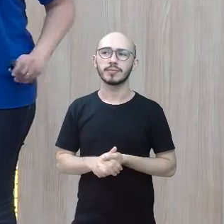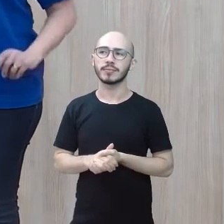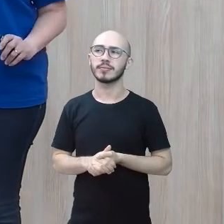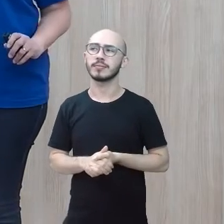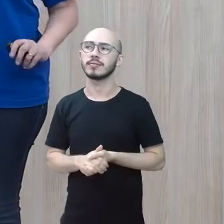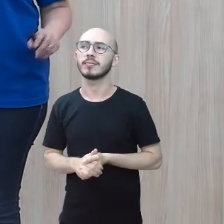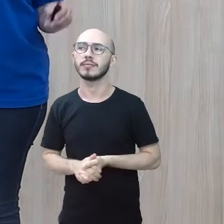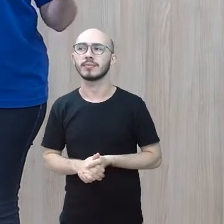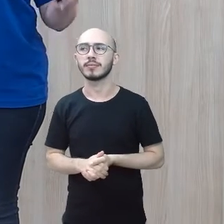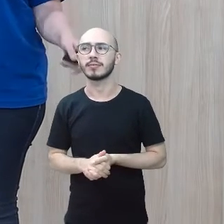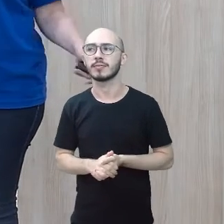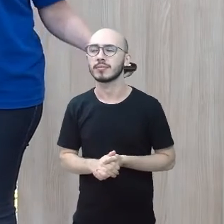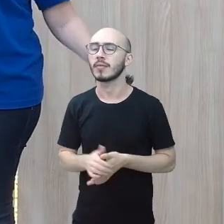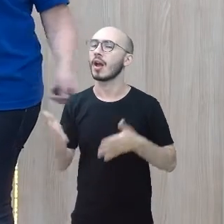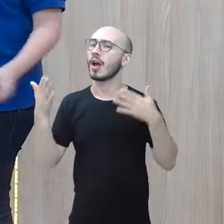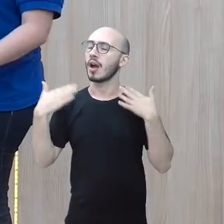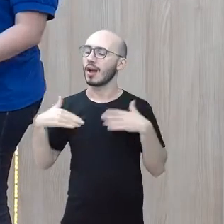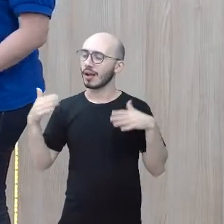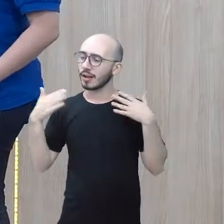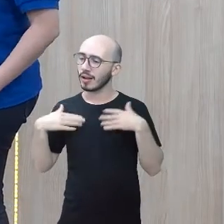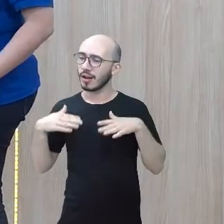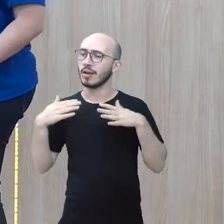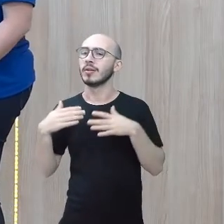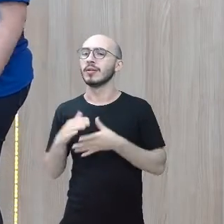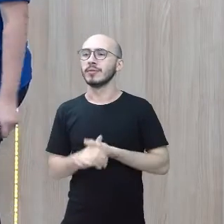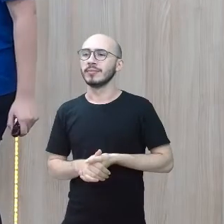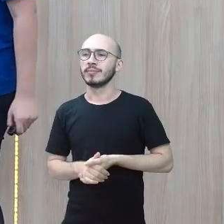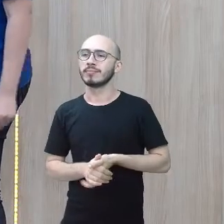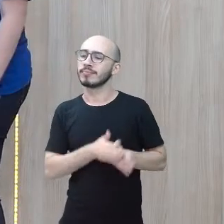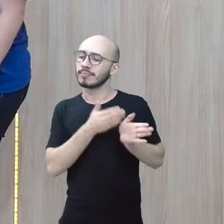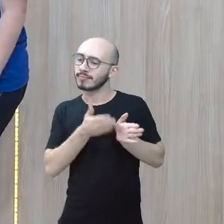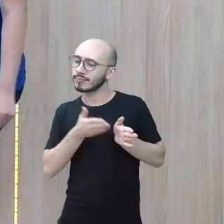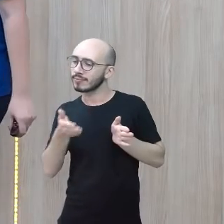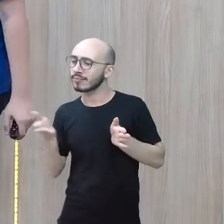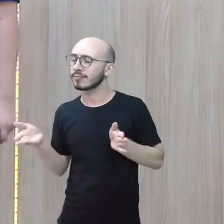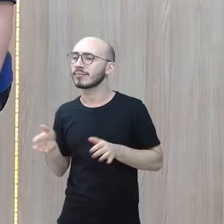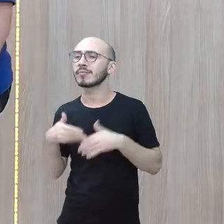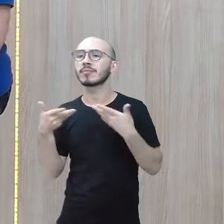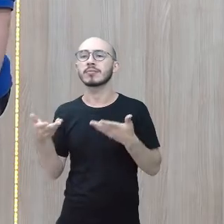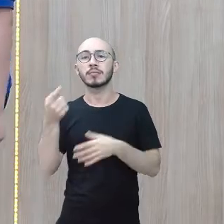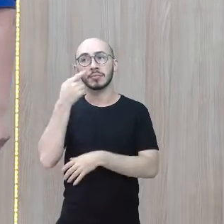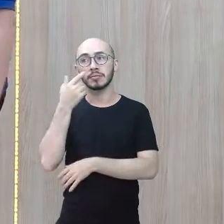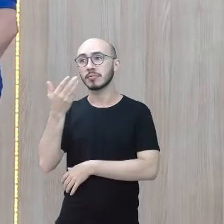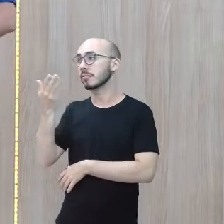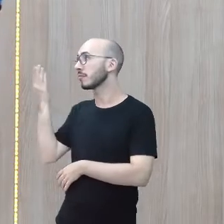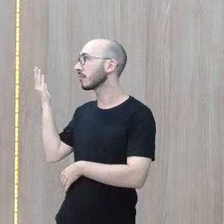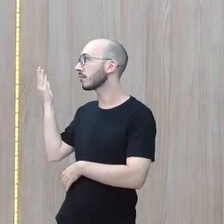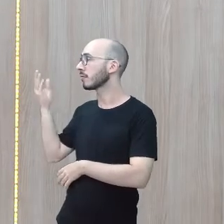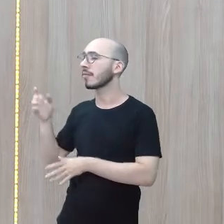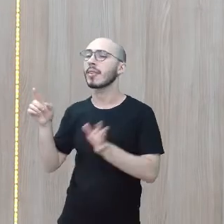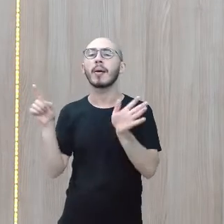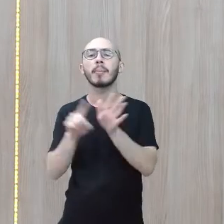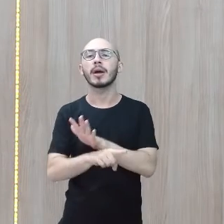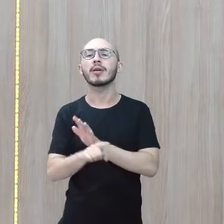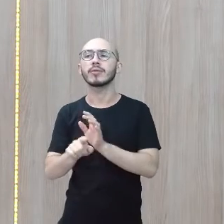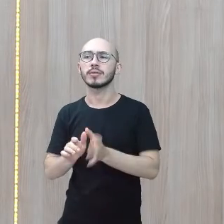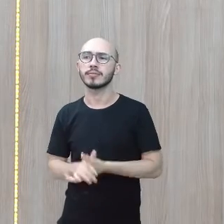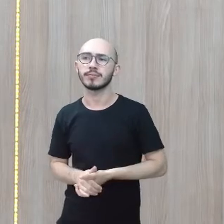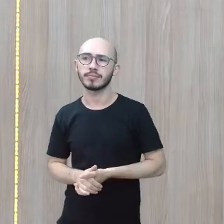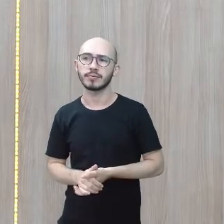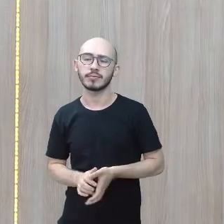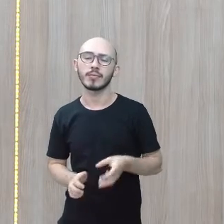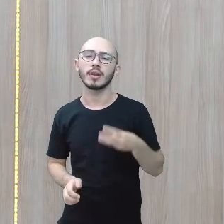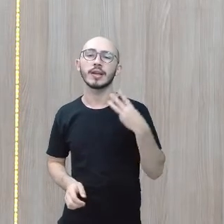aquele resultado. Então, calma, Breno, vamos com calma. A gente tem aqui, ó, a pergunta seria nesse caso,